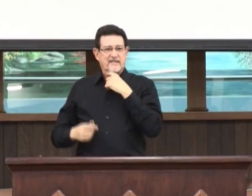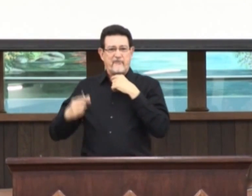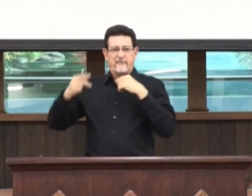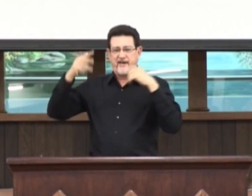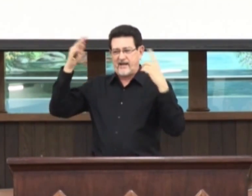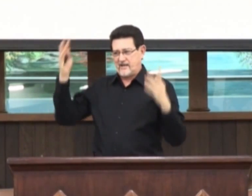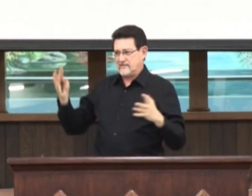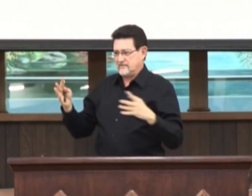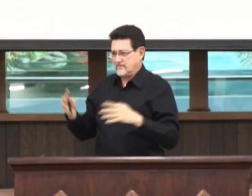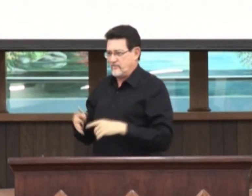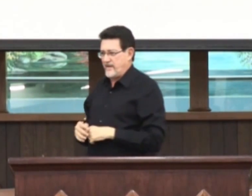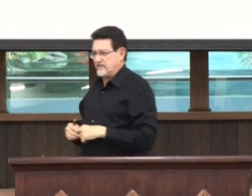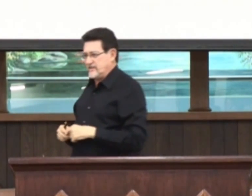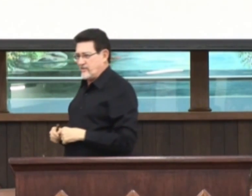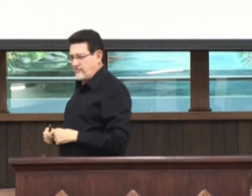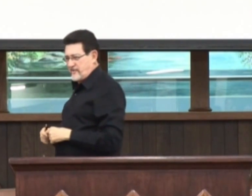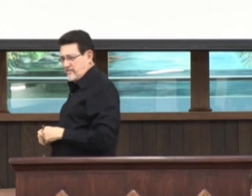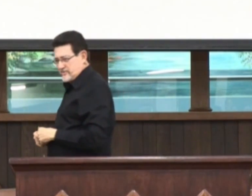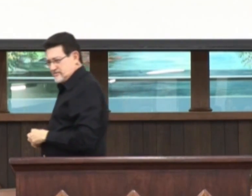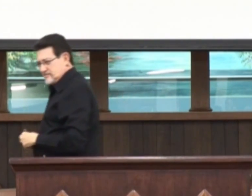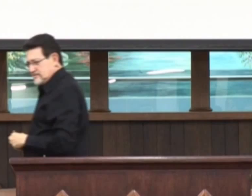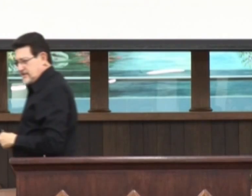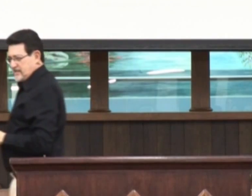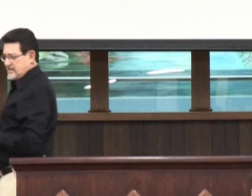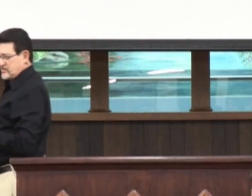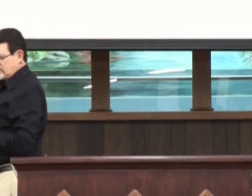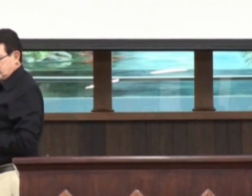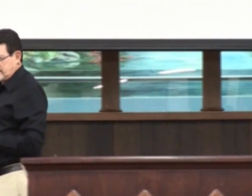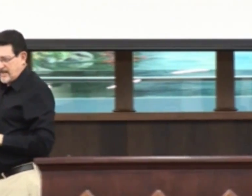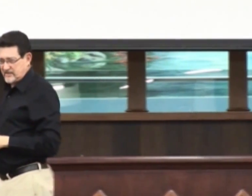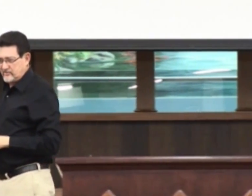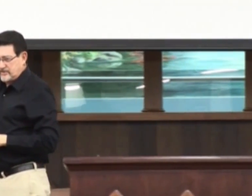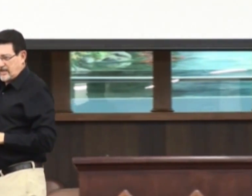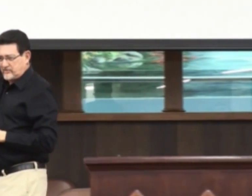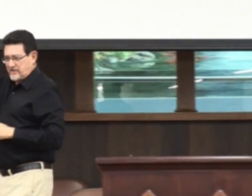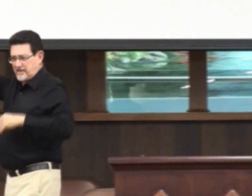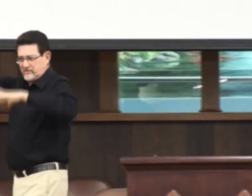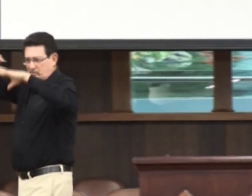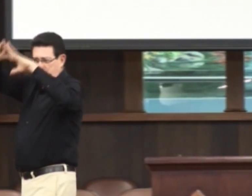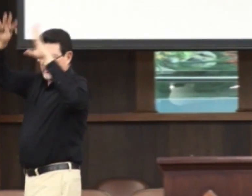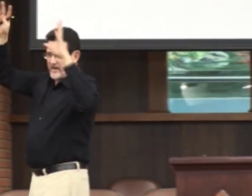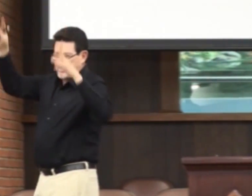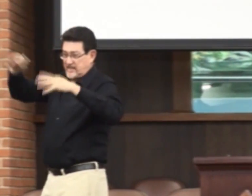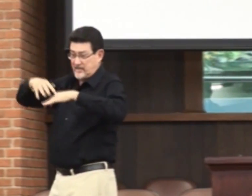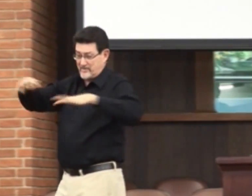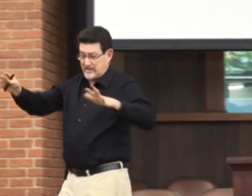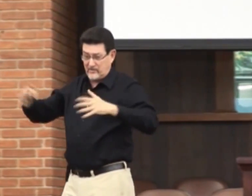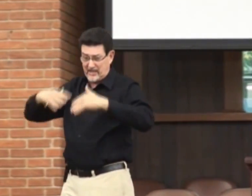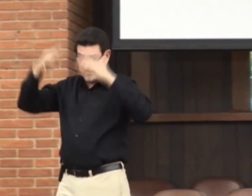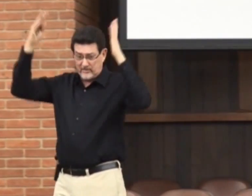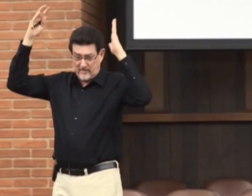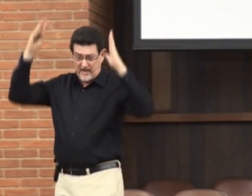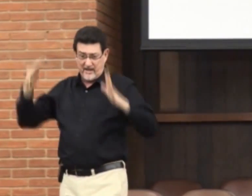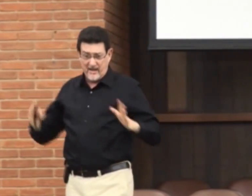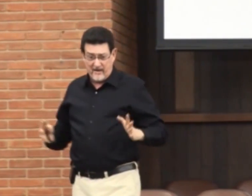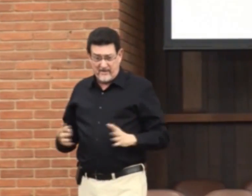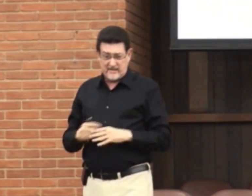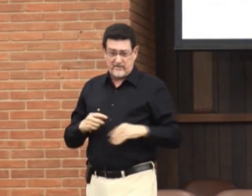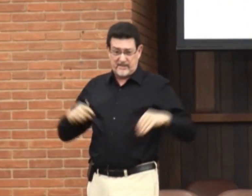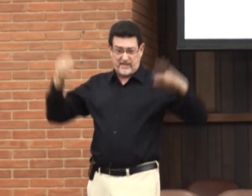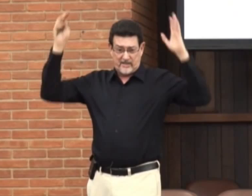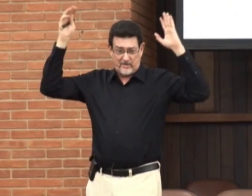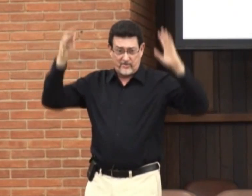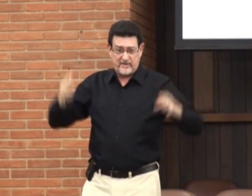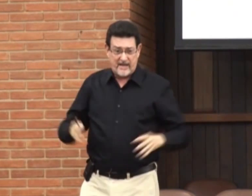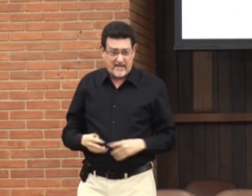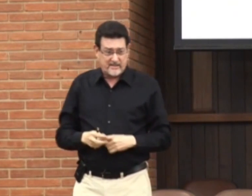Última quinta-feira do mês de novembro, dia de ações de graças nos Estados Unidos e em outros países. Aqui no Brasil já estão também